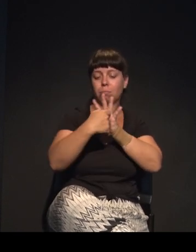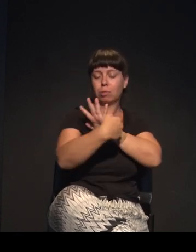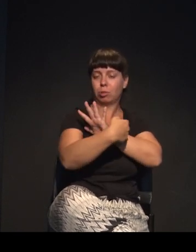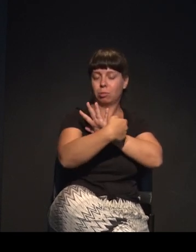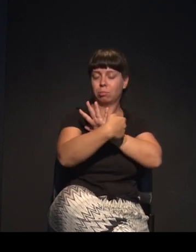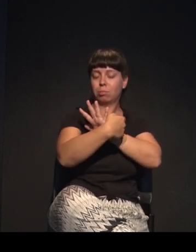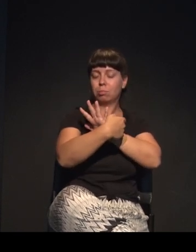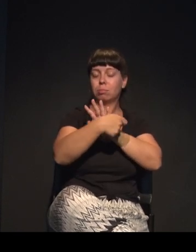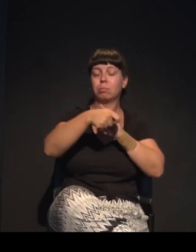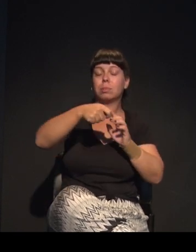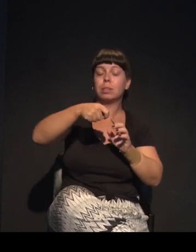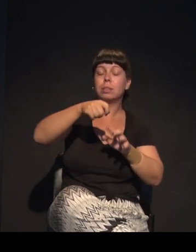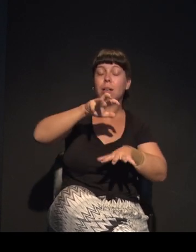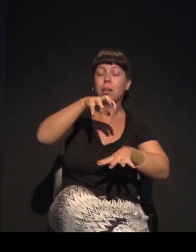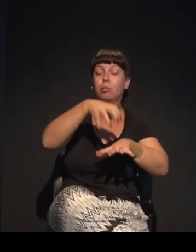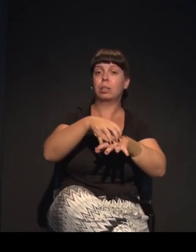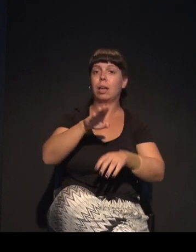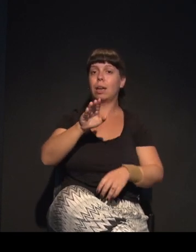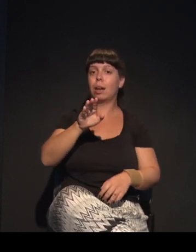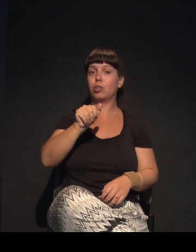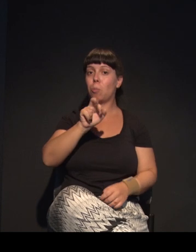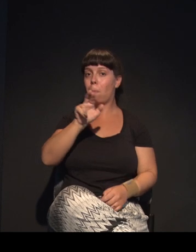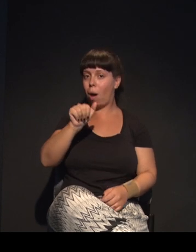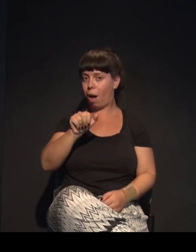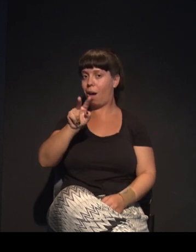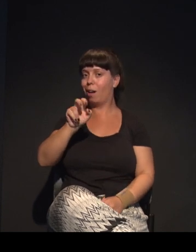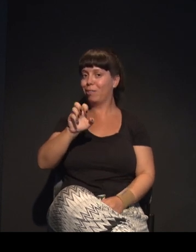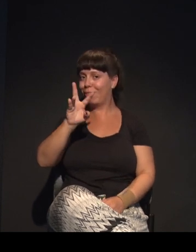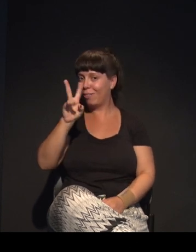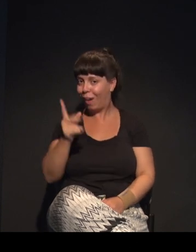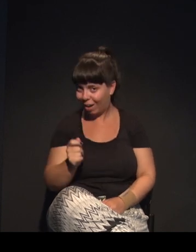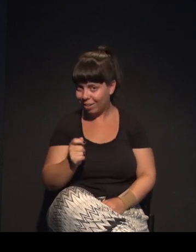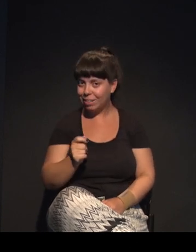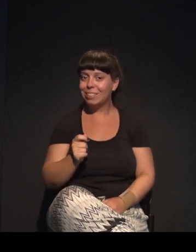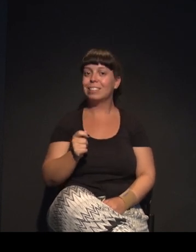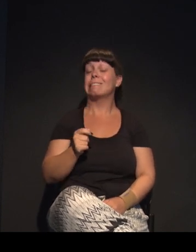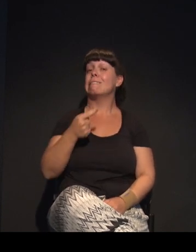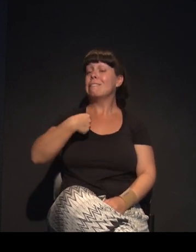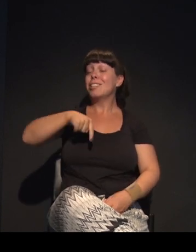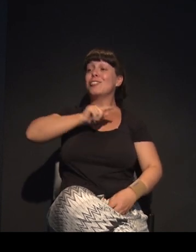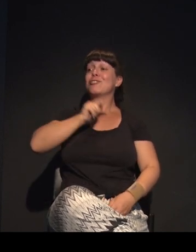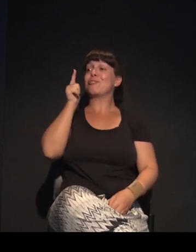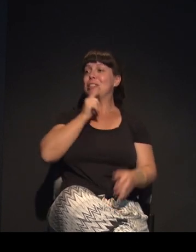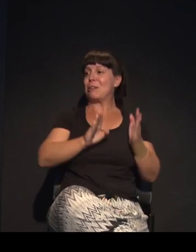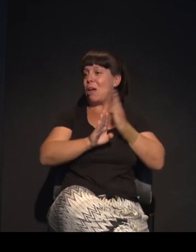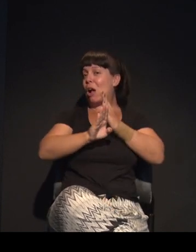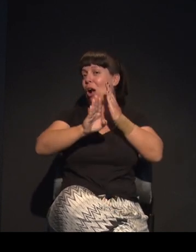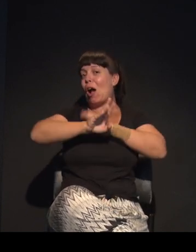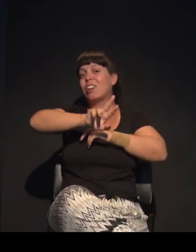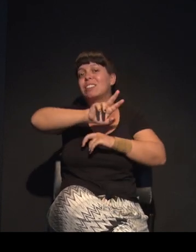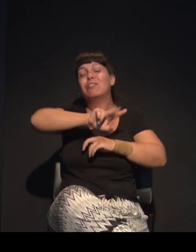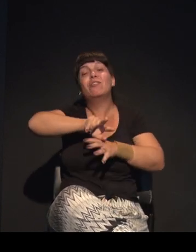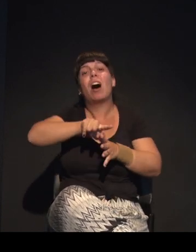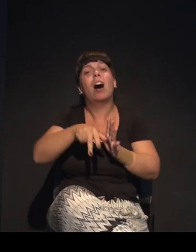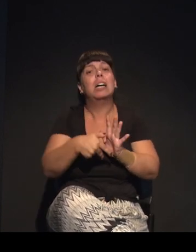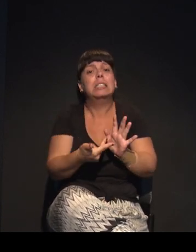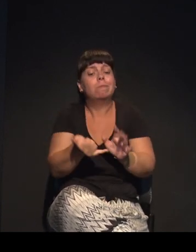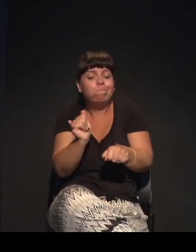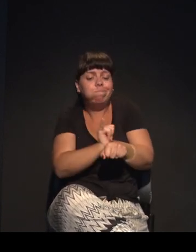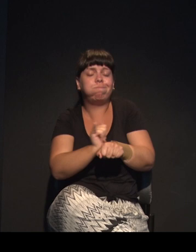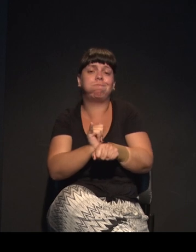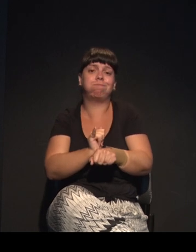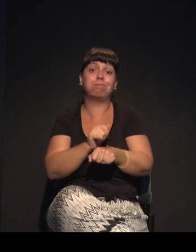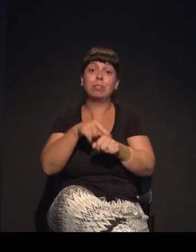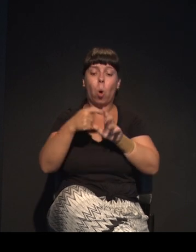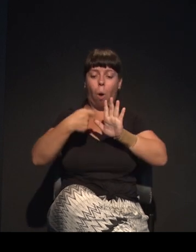como um parente falou à sé é a gente encontrou se muitas formas assim também dentro do gol esse calendário ele